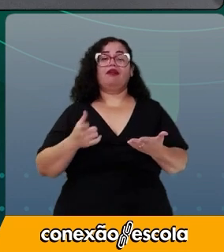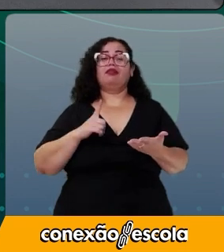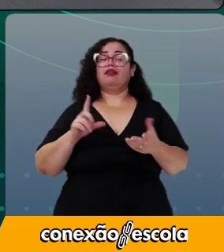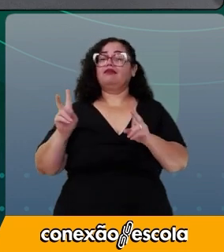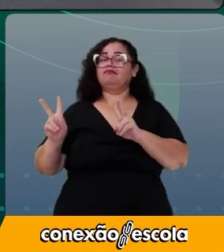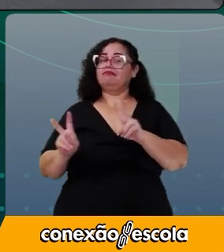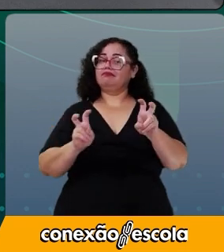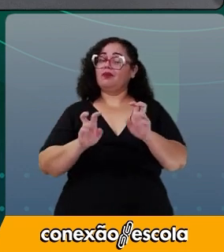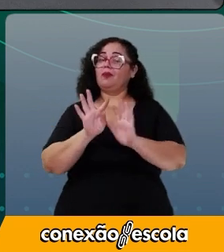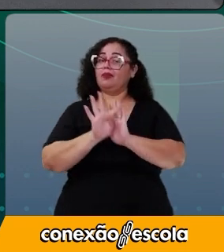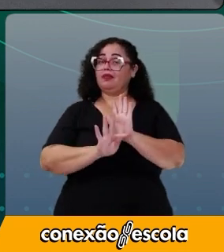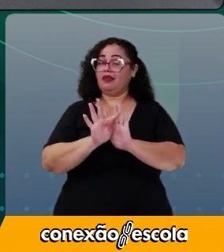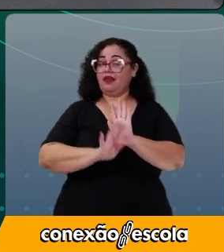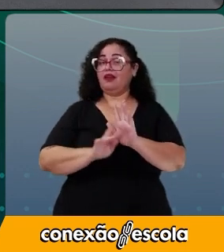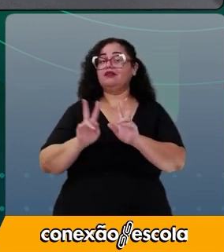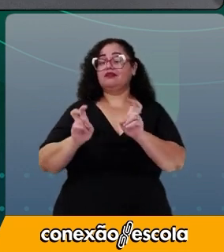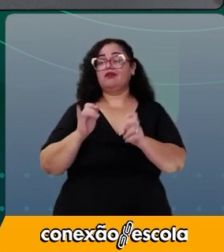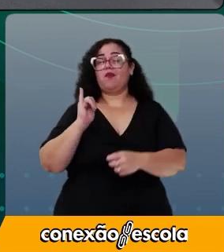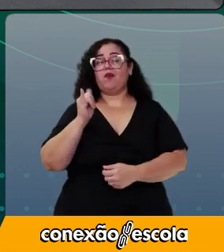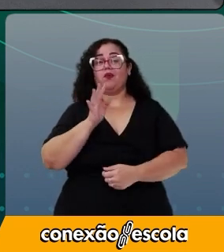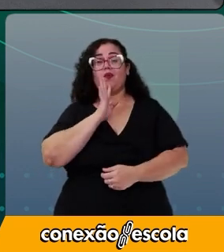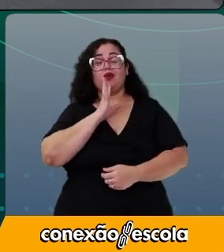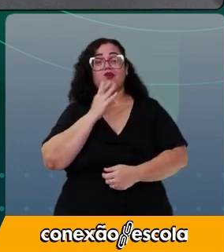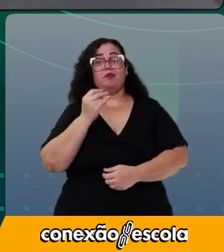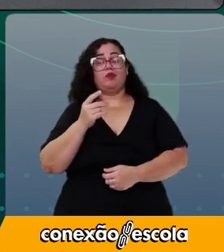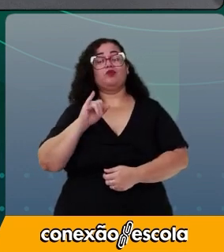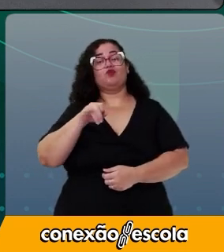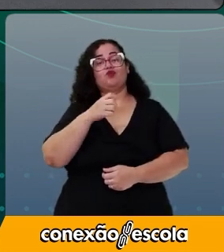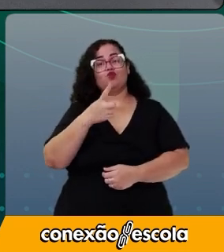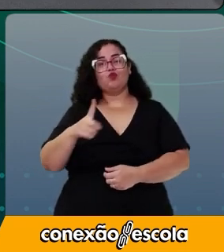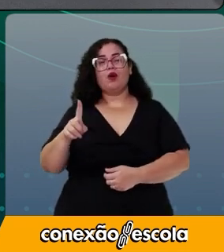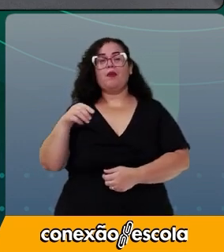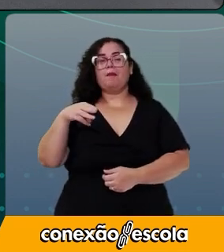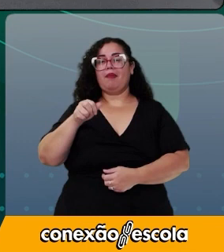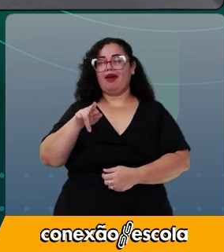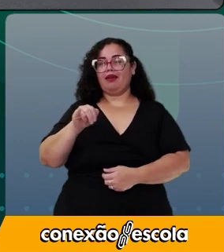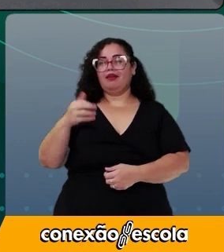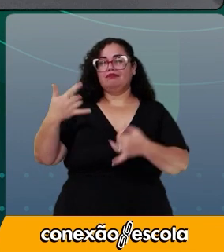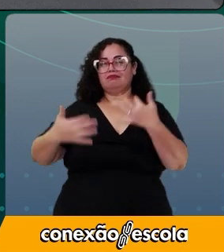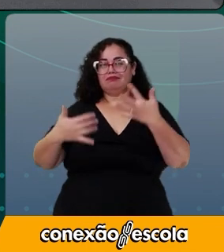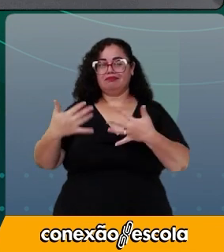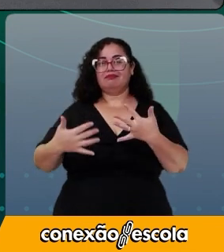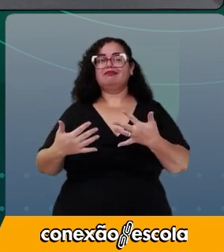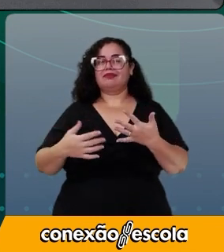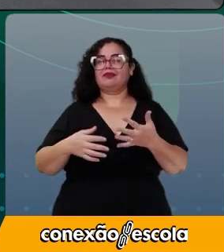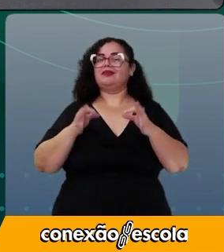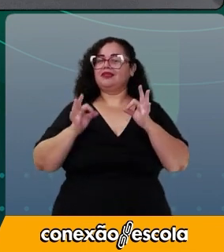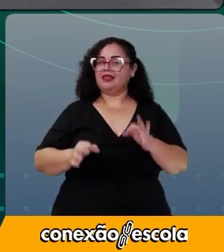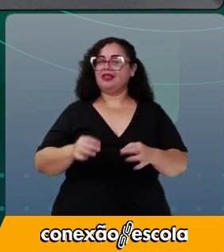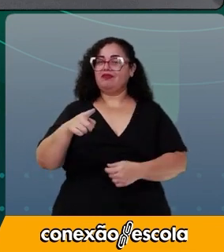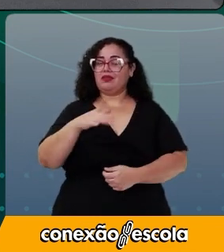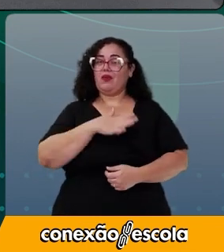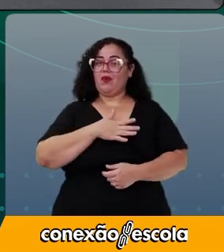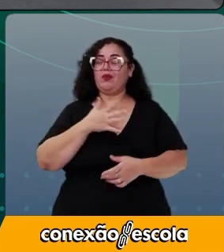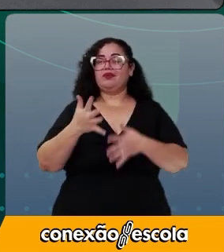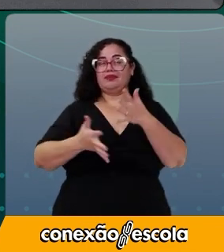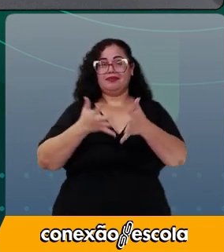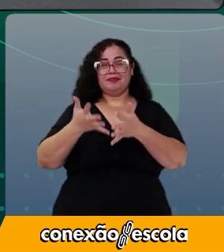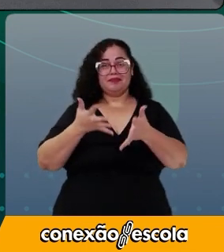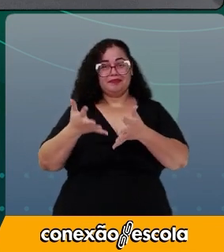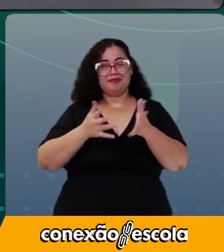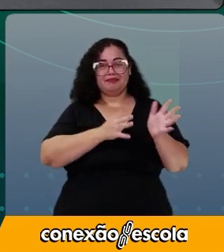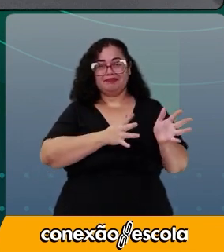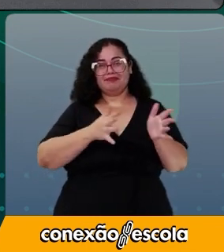um trecho de um conto muito conhecido chamado João e Maria. E como eu tenho certeza que você amou a